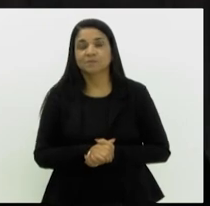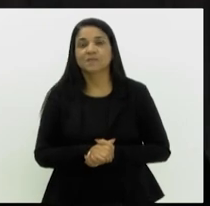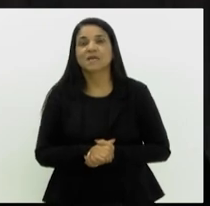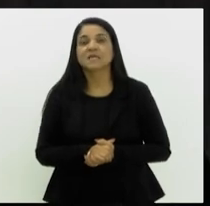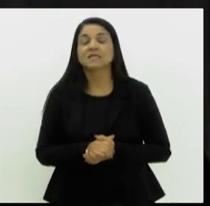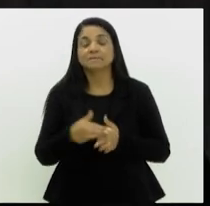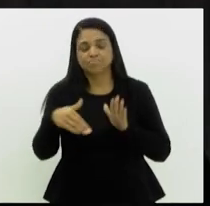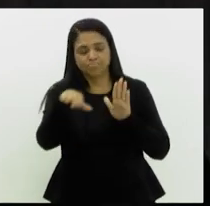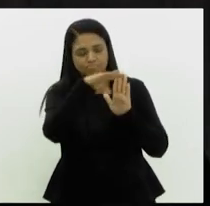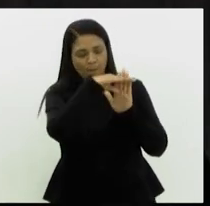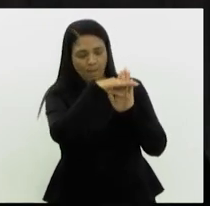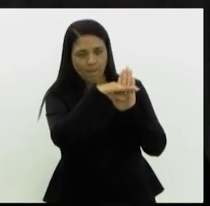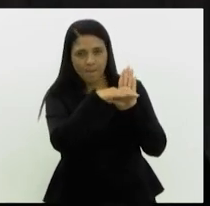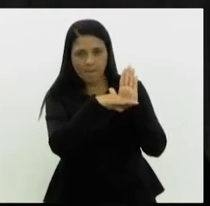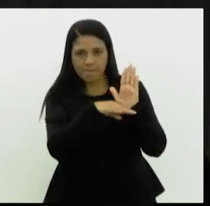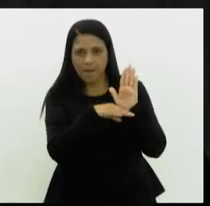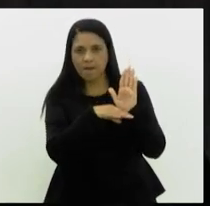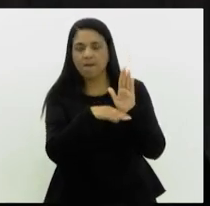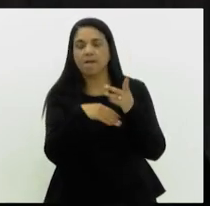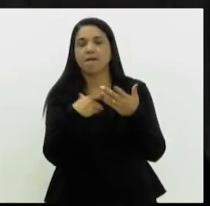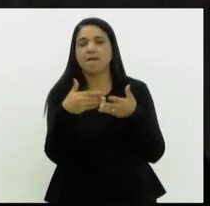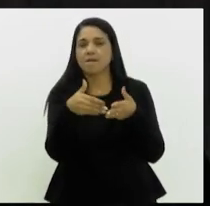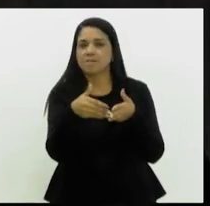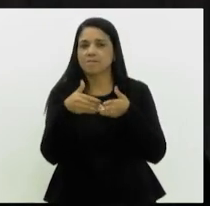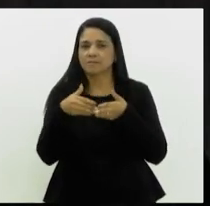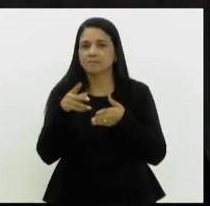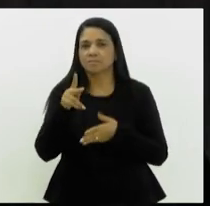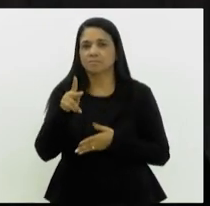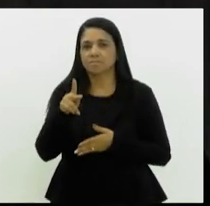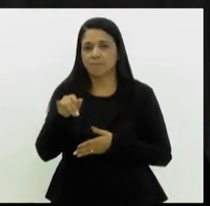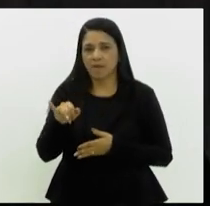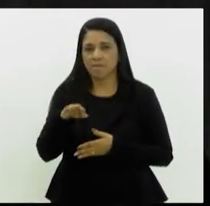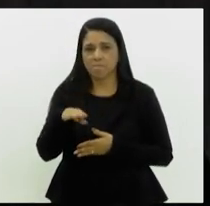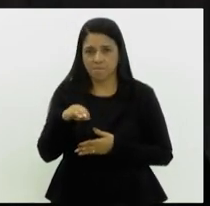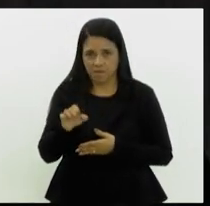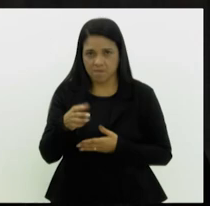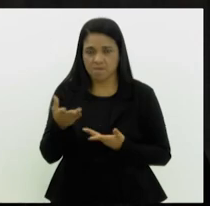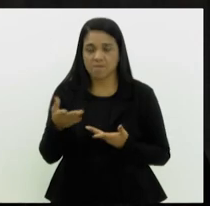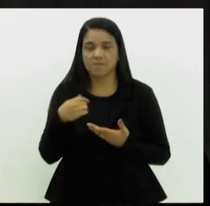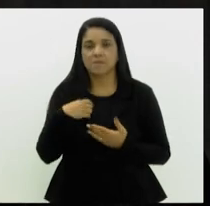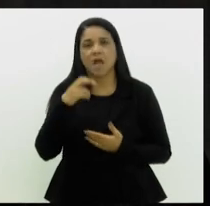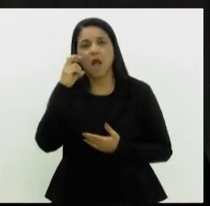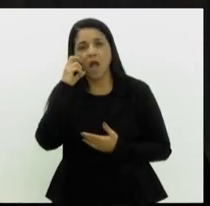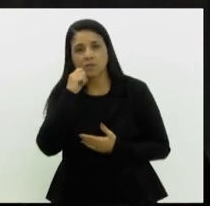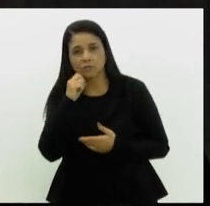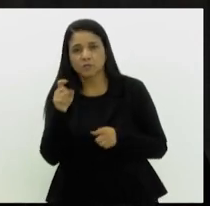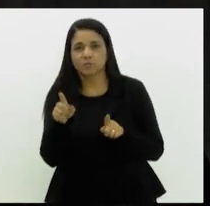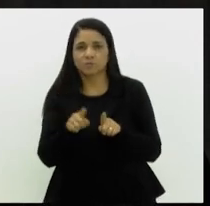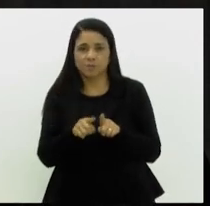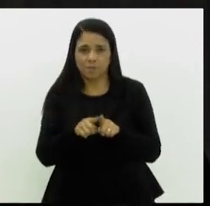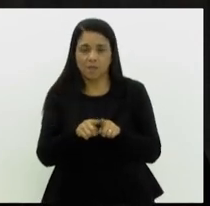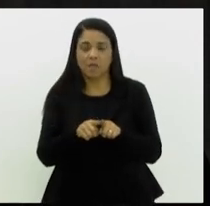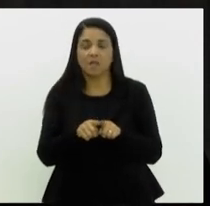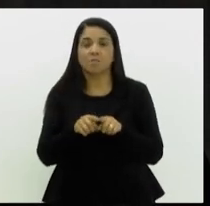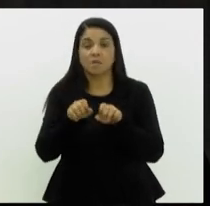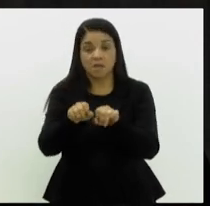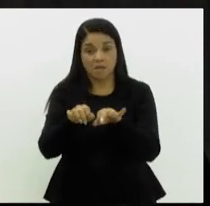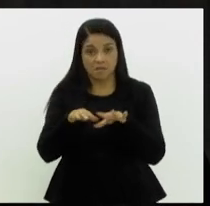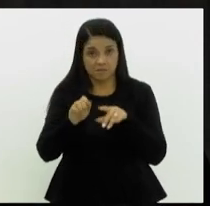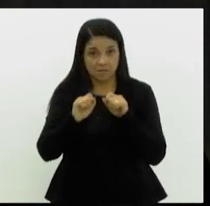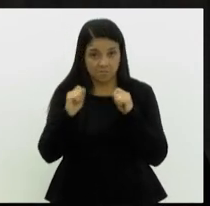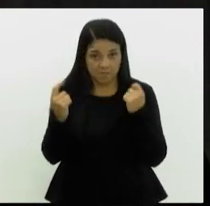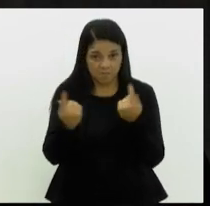que trazem a licença maternidade, paternidade, em caso de adoção, para a Assembleia Legislativa,